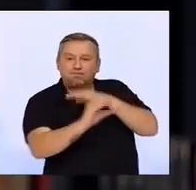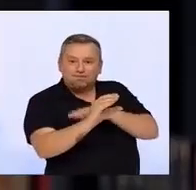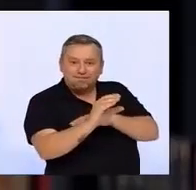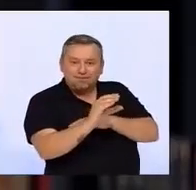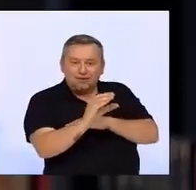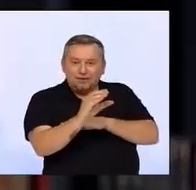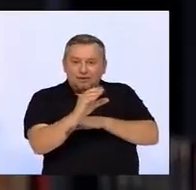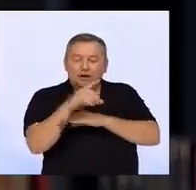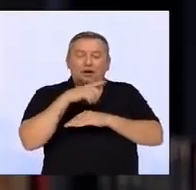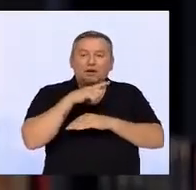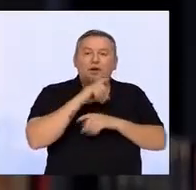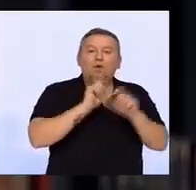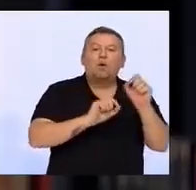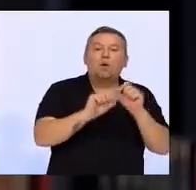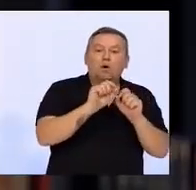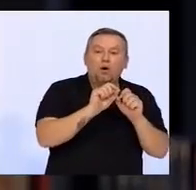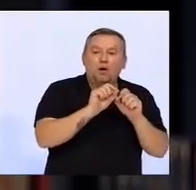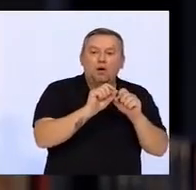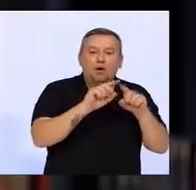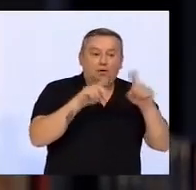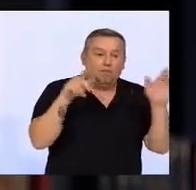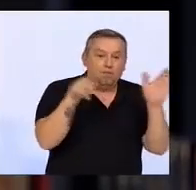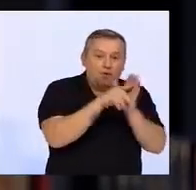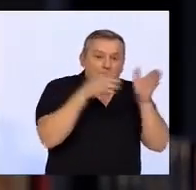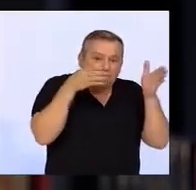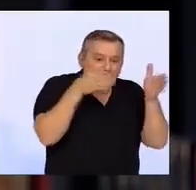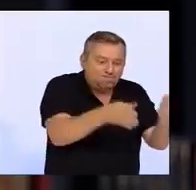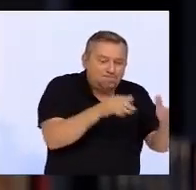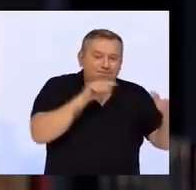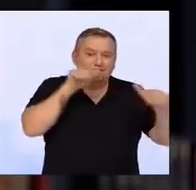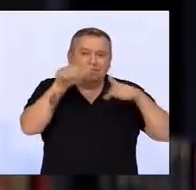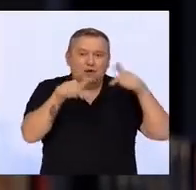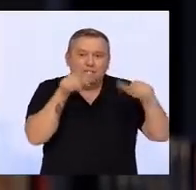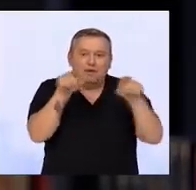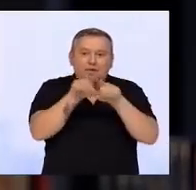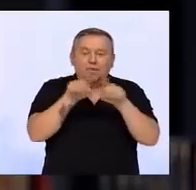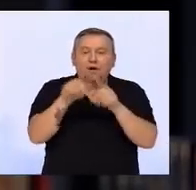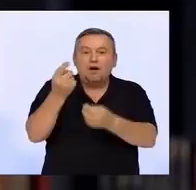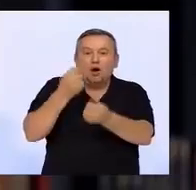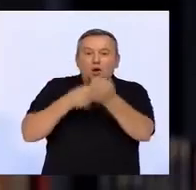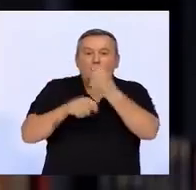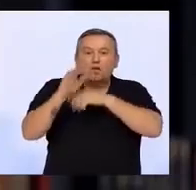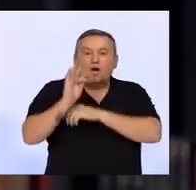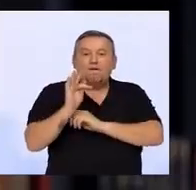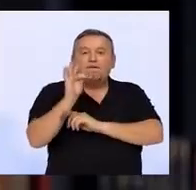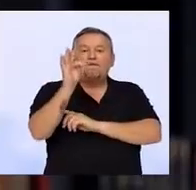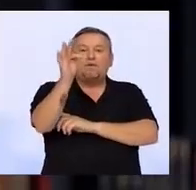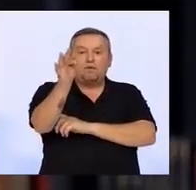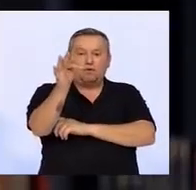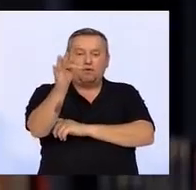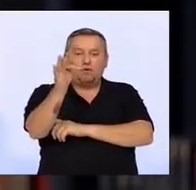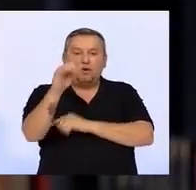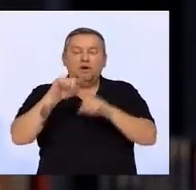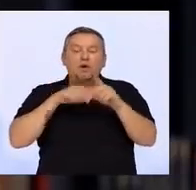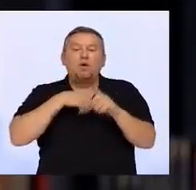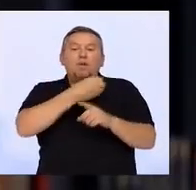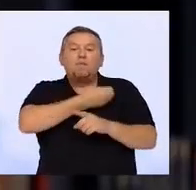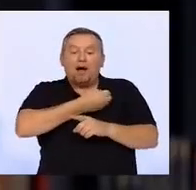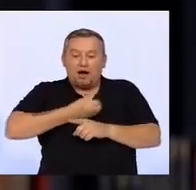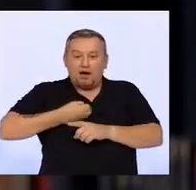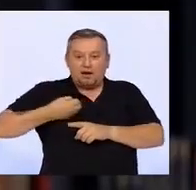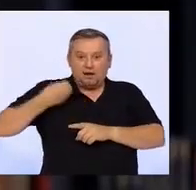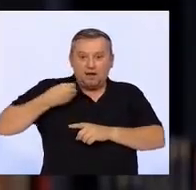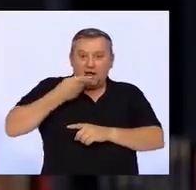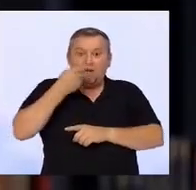em áreas que abram empregos e que sejam em direção à economia do futuro. Então, o que a Marina está dizendo? O dinheiro que eu